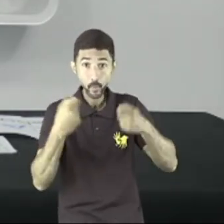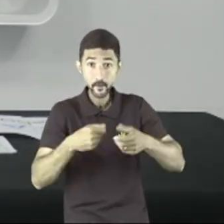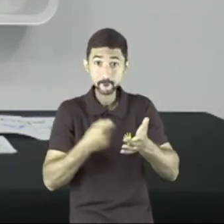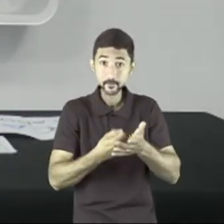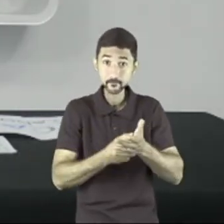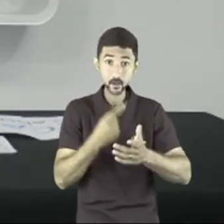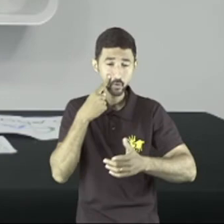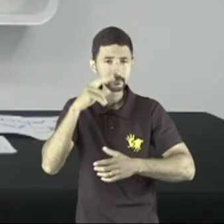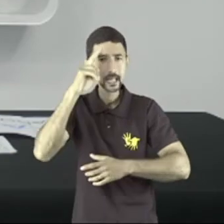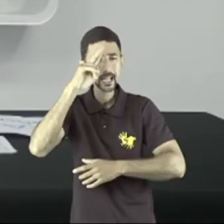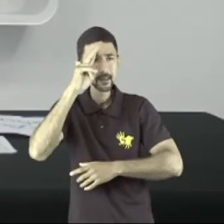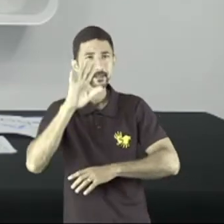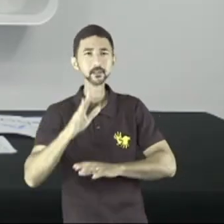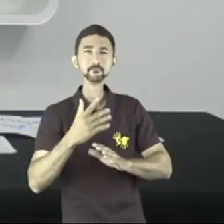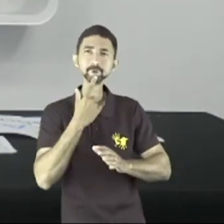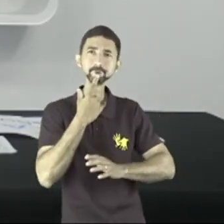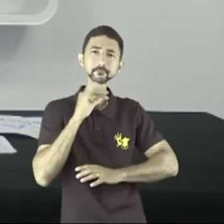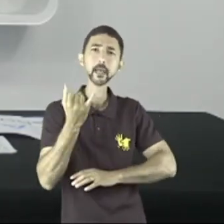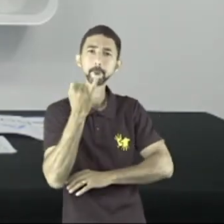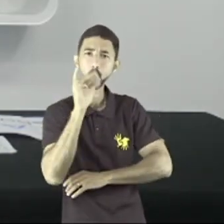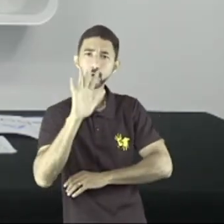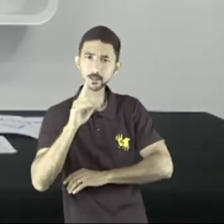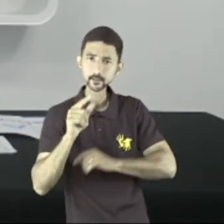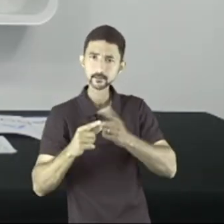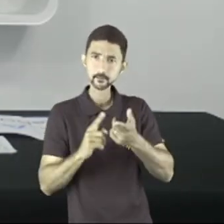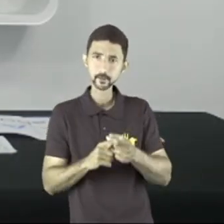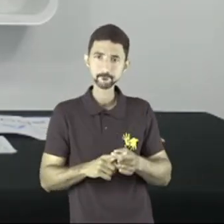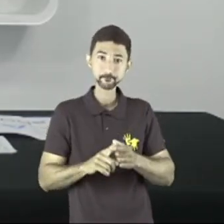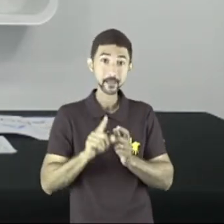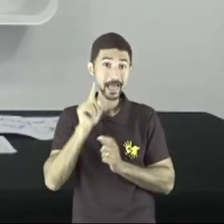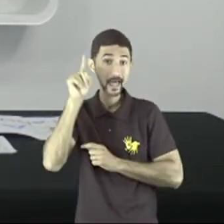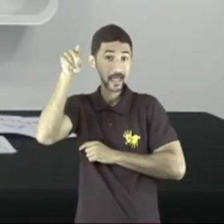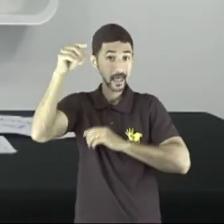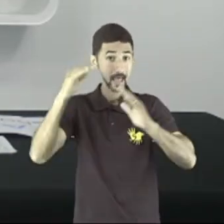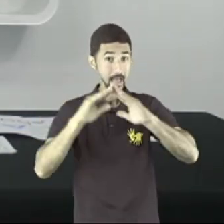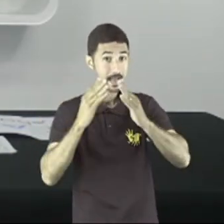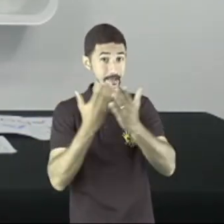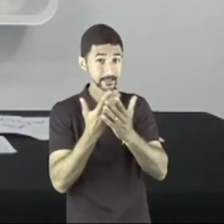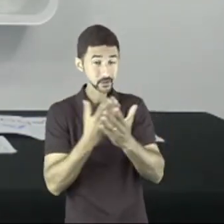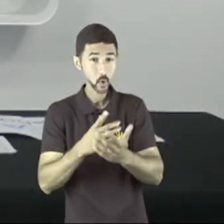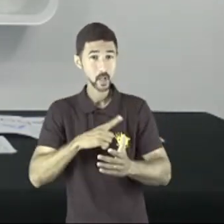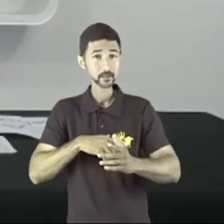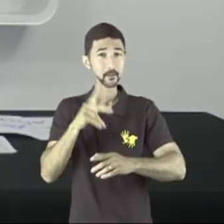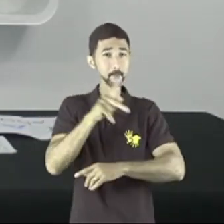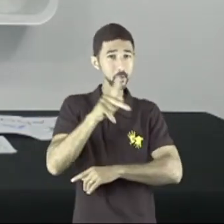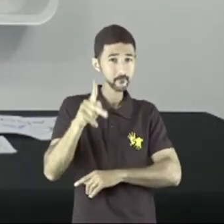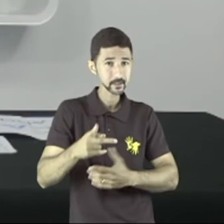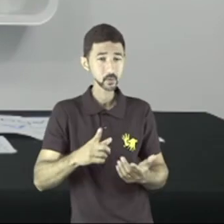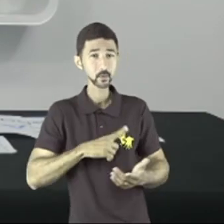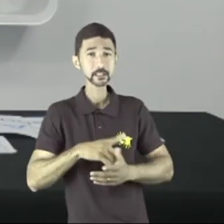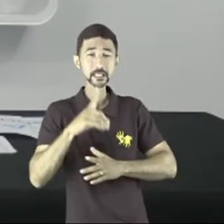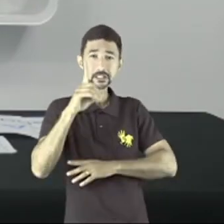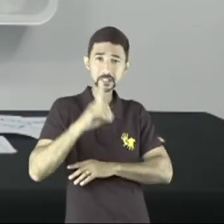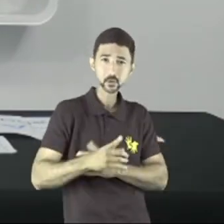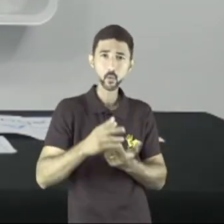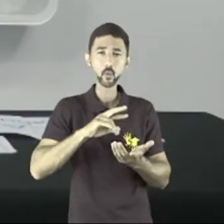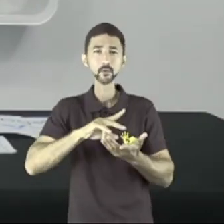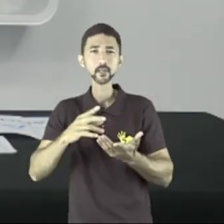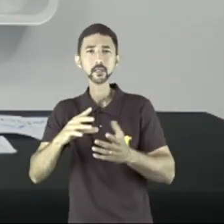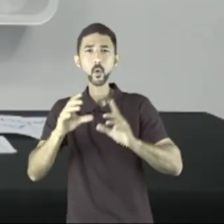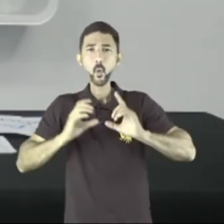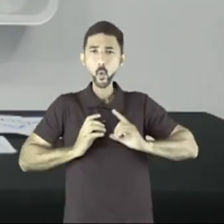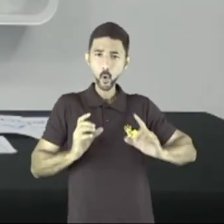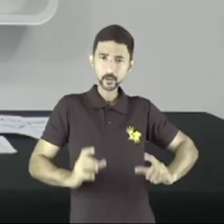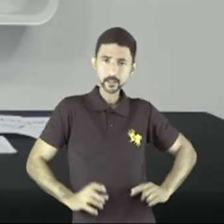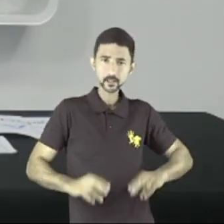para vocês, que eu estou lembrando aqui, que é fundamental. Lá na nossa escola, eu tenho professor, eu tenho diretor, eu tenho